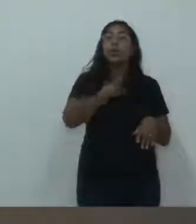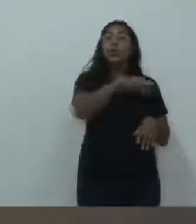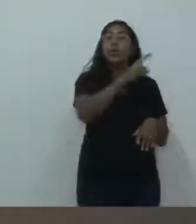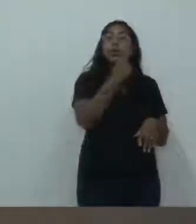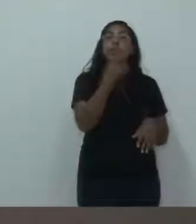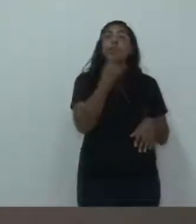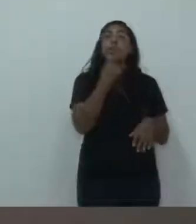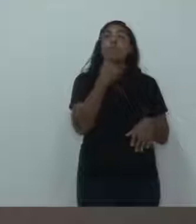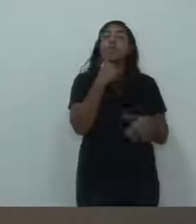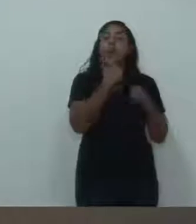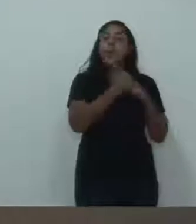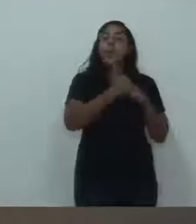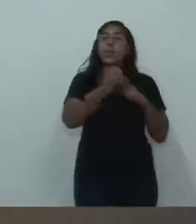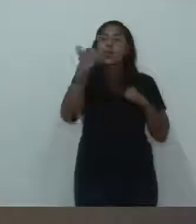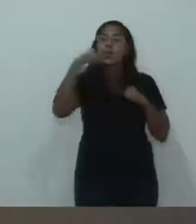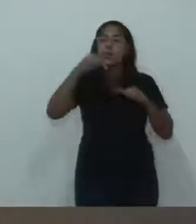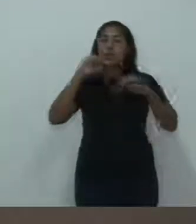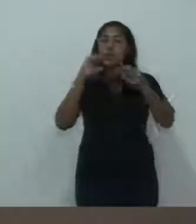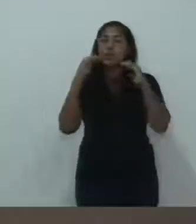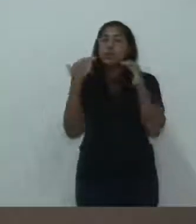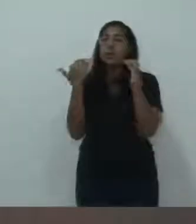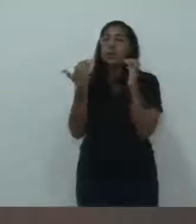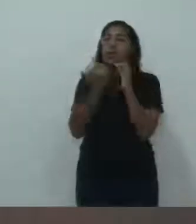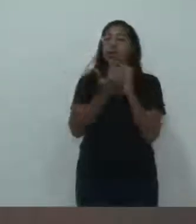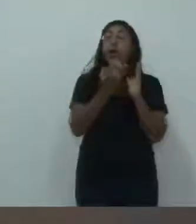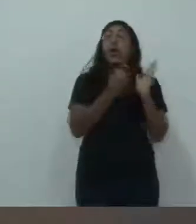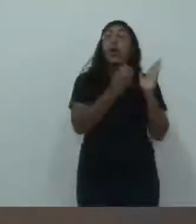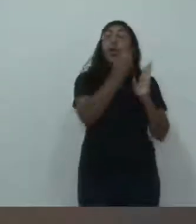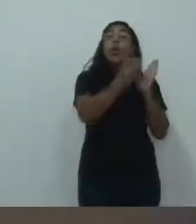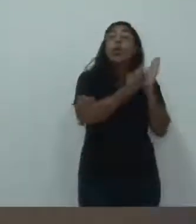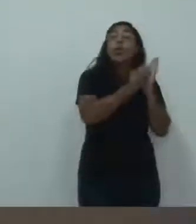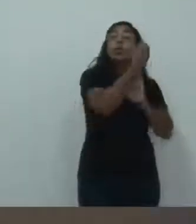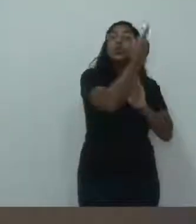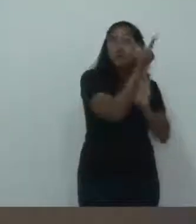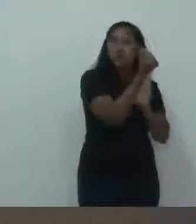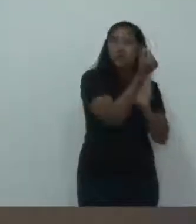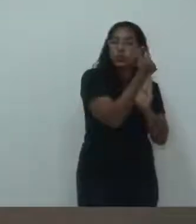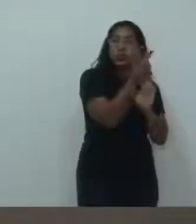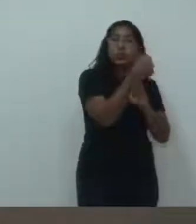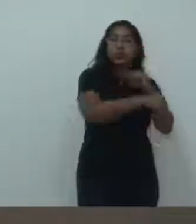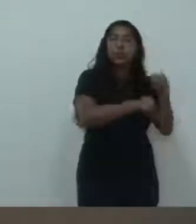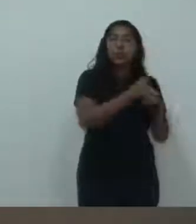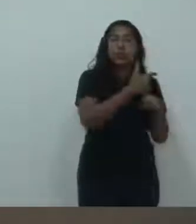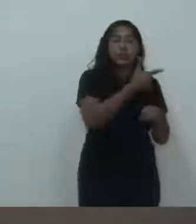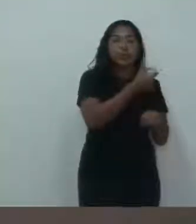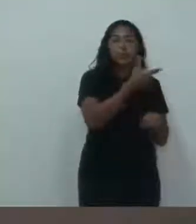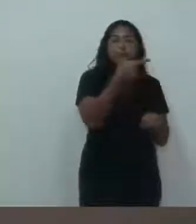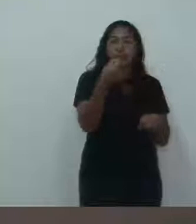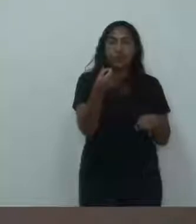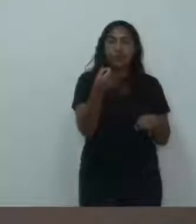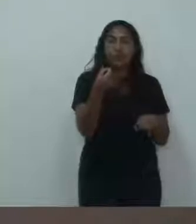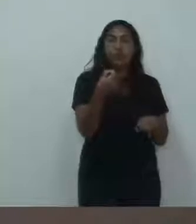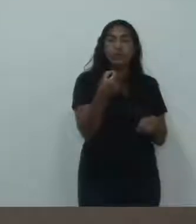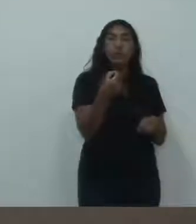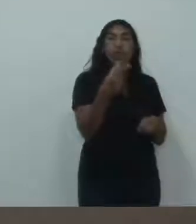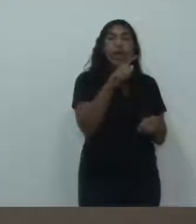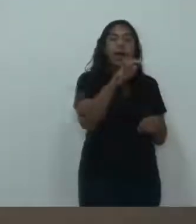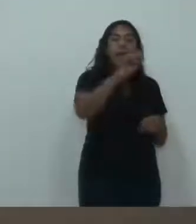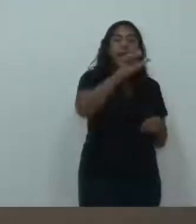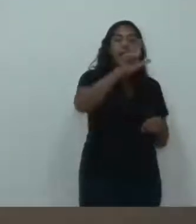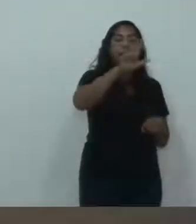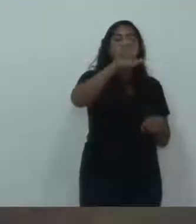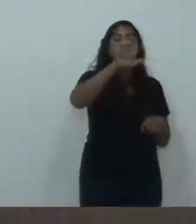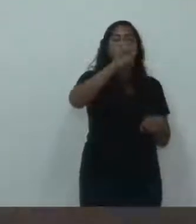essa casa, no orçamento para 2020 da Alesp, não é, que é o orçamento do Estado de São Paulo. Toda a conta que a gente